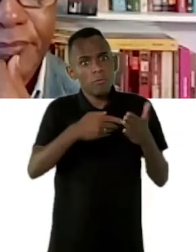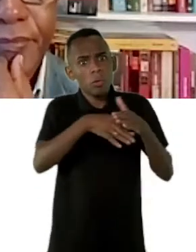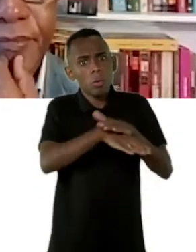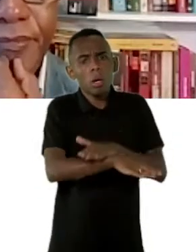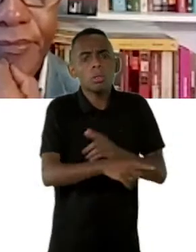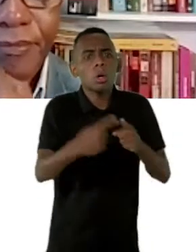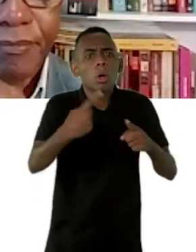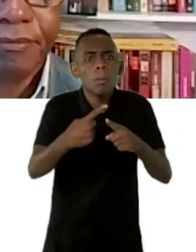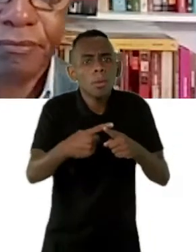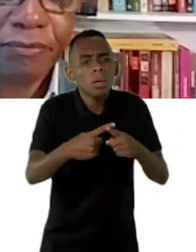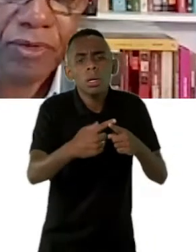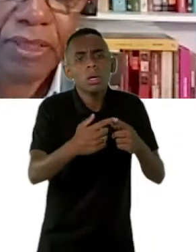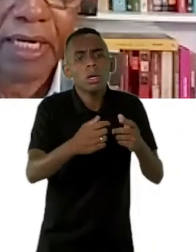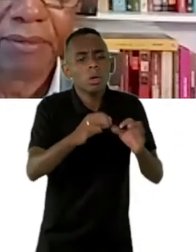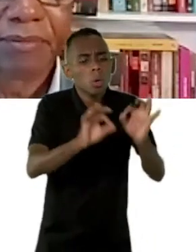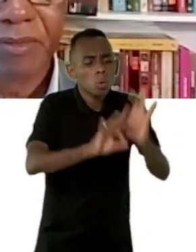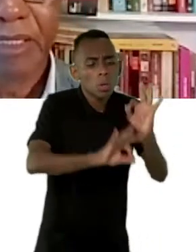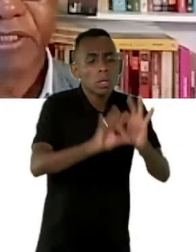foram editados?